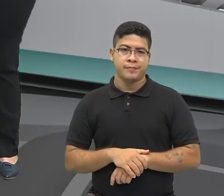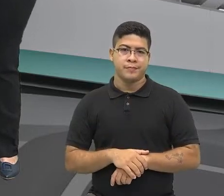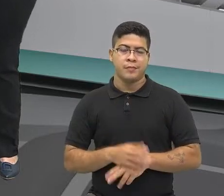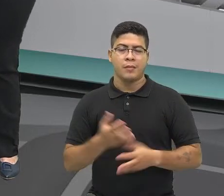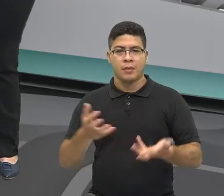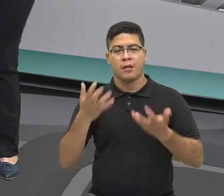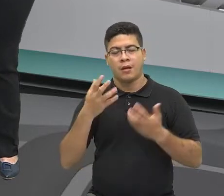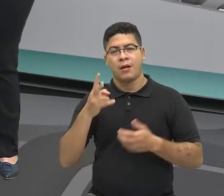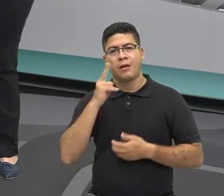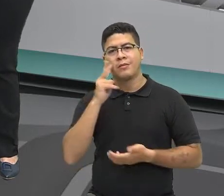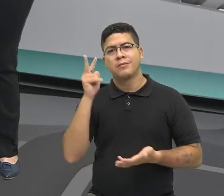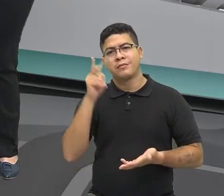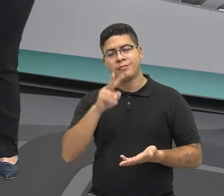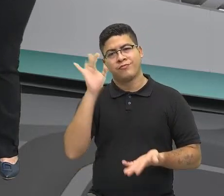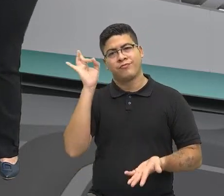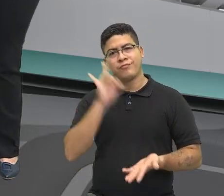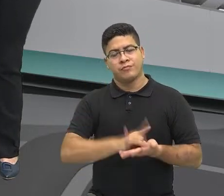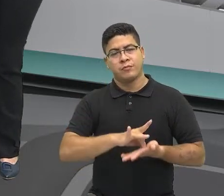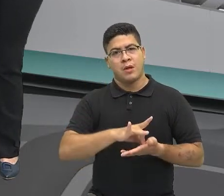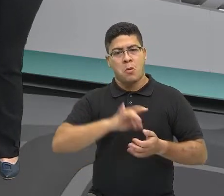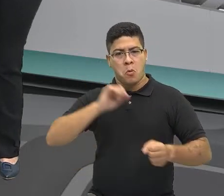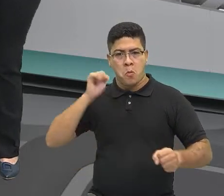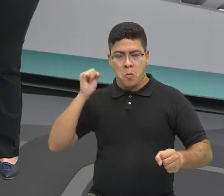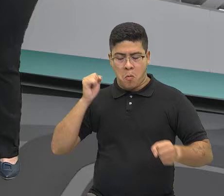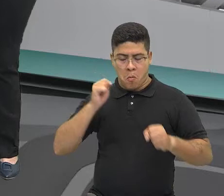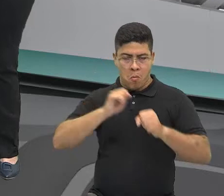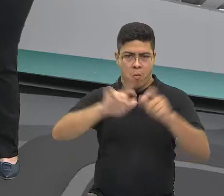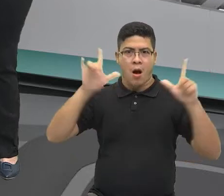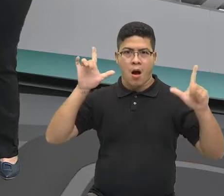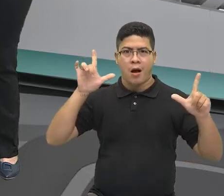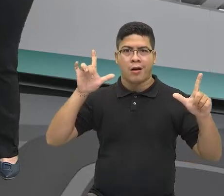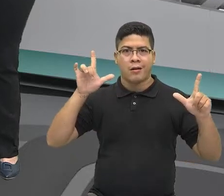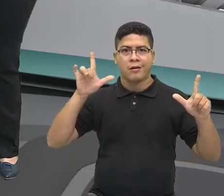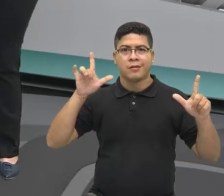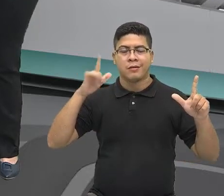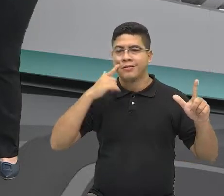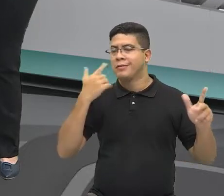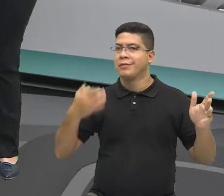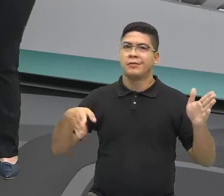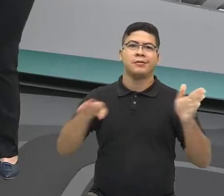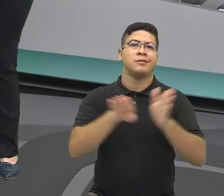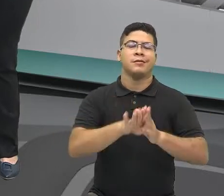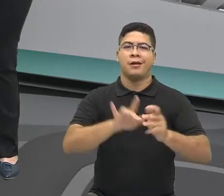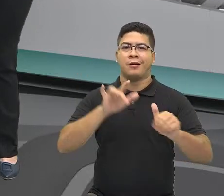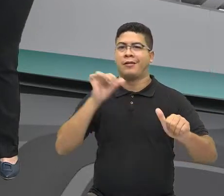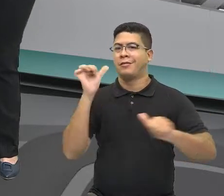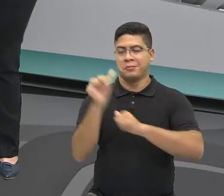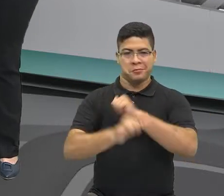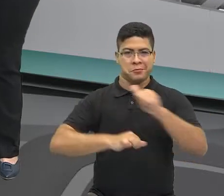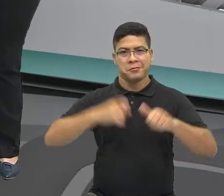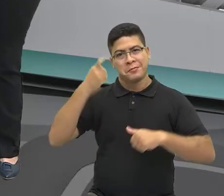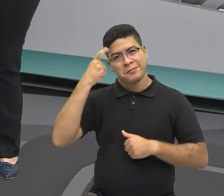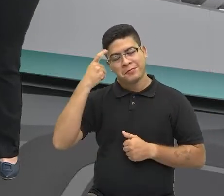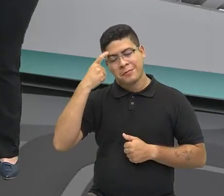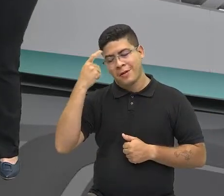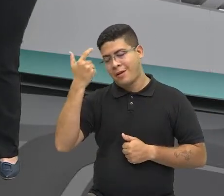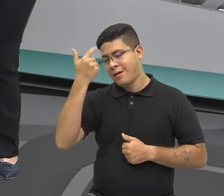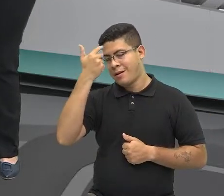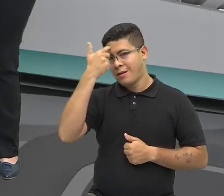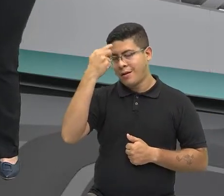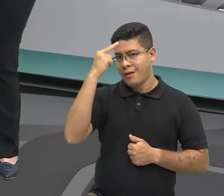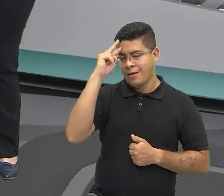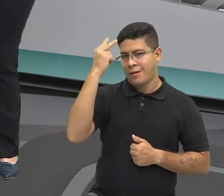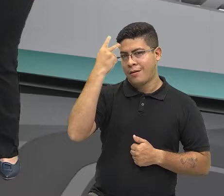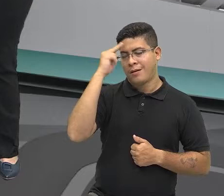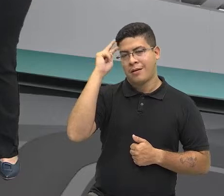mesmo impactar, né, queria dizer, olha só, vamos pensar diferente, vamos ver,